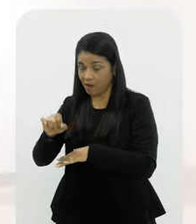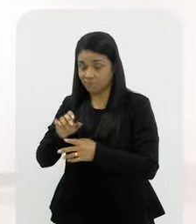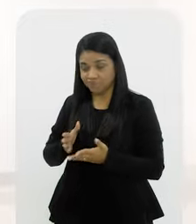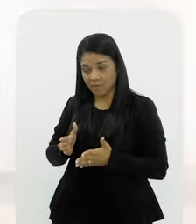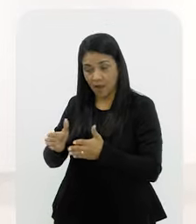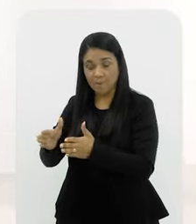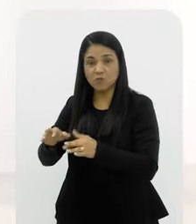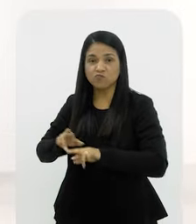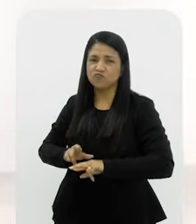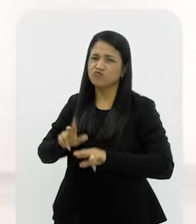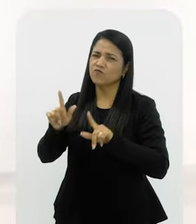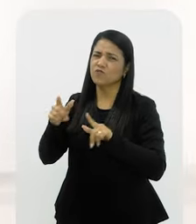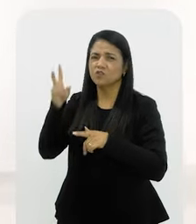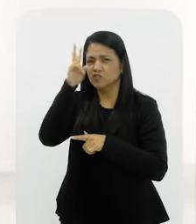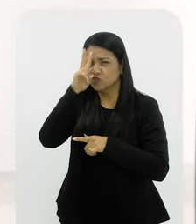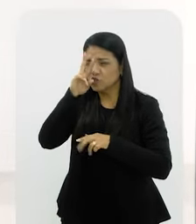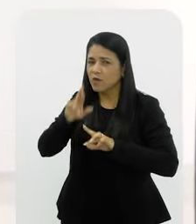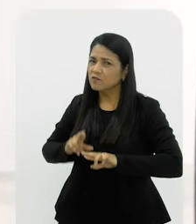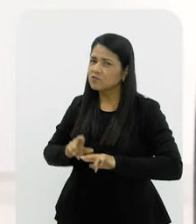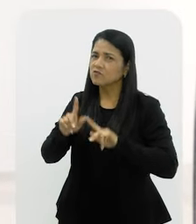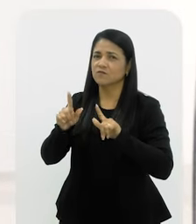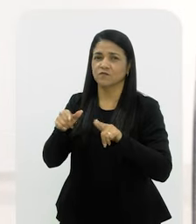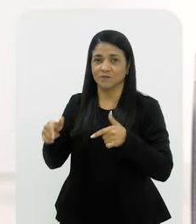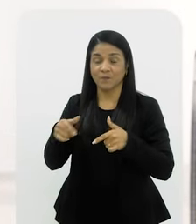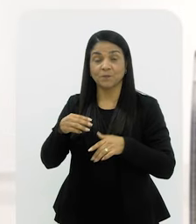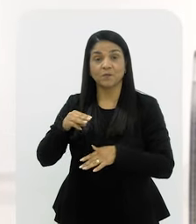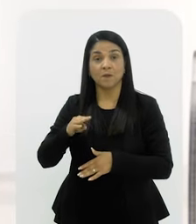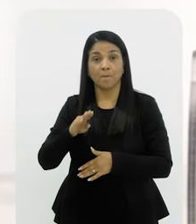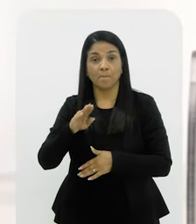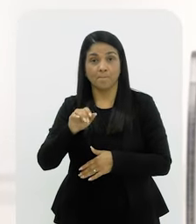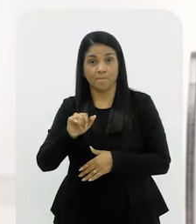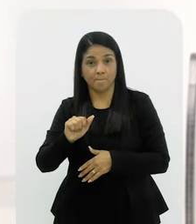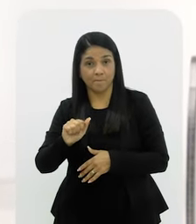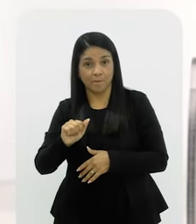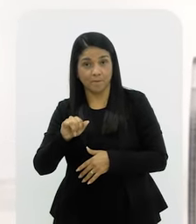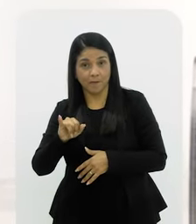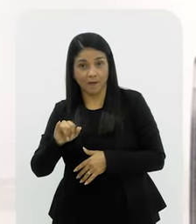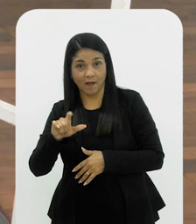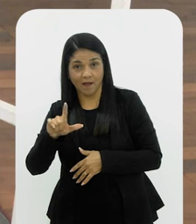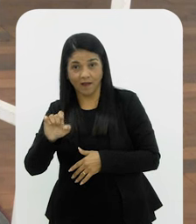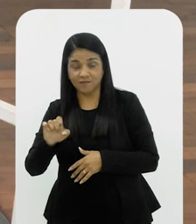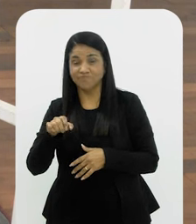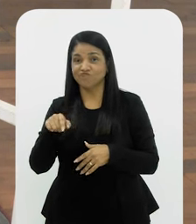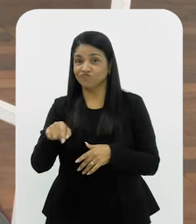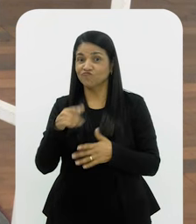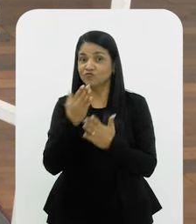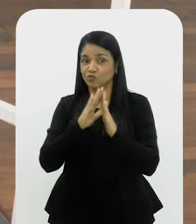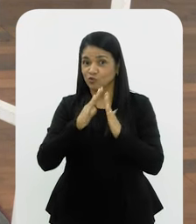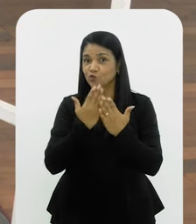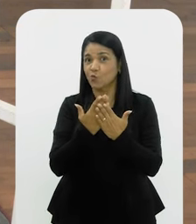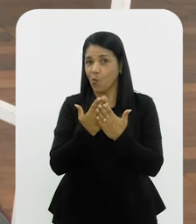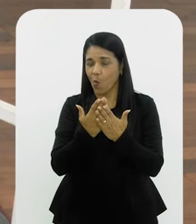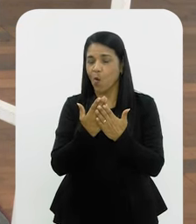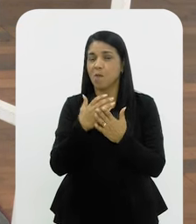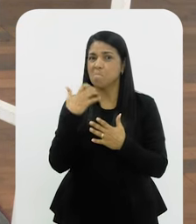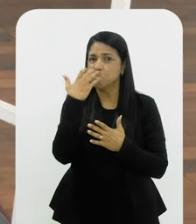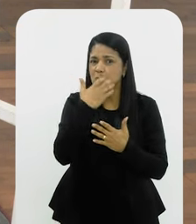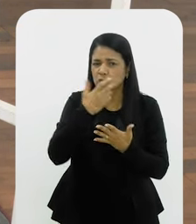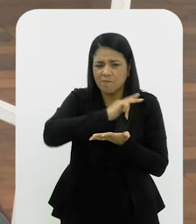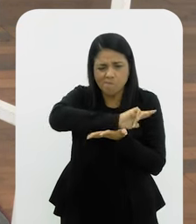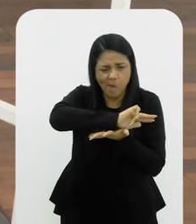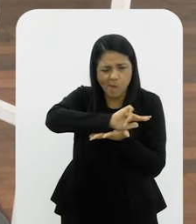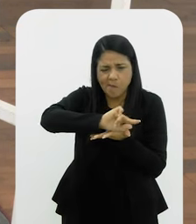outro caminho, é uma outra história, entendeu? Os bailes eram a grande escola, né? O repertório era